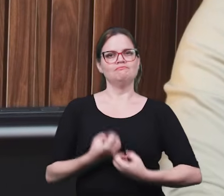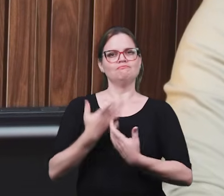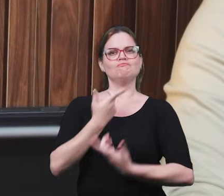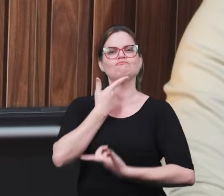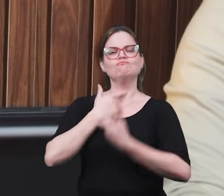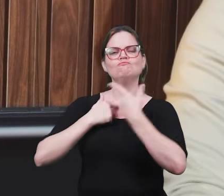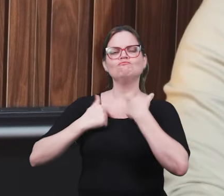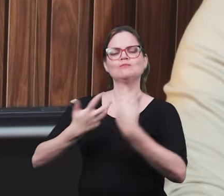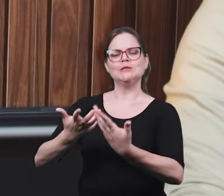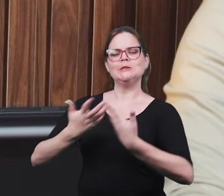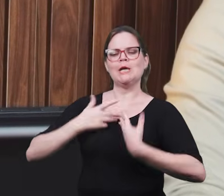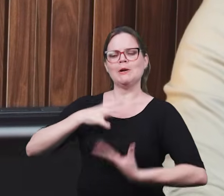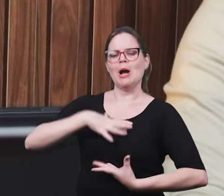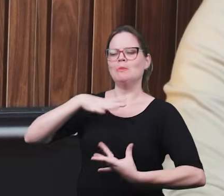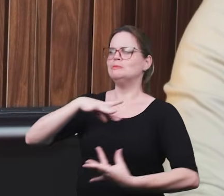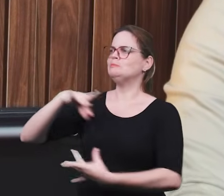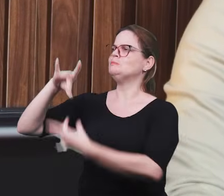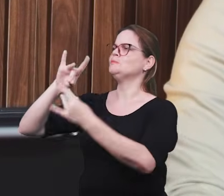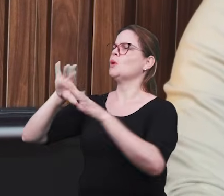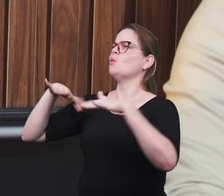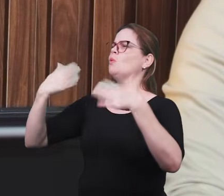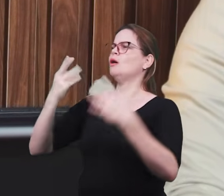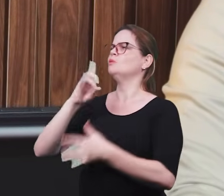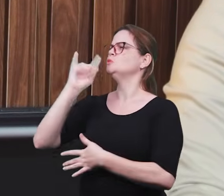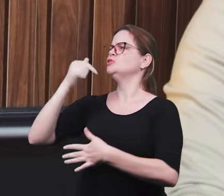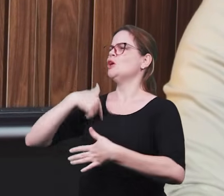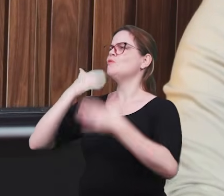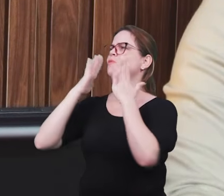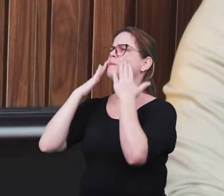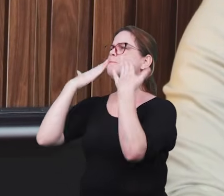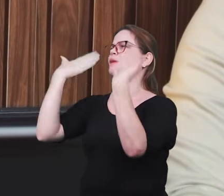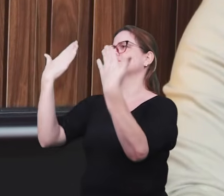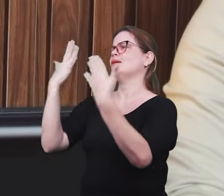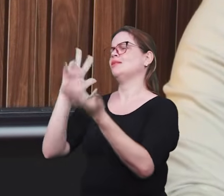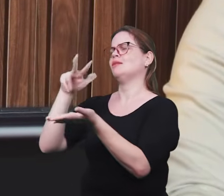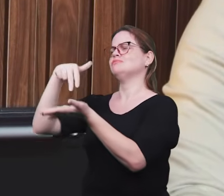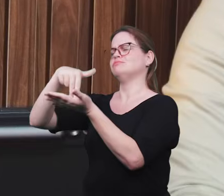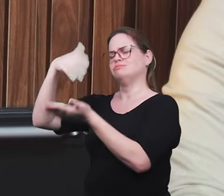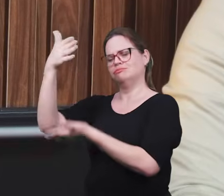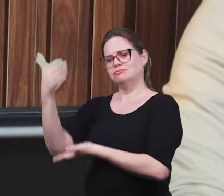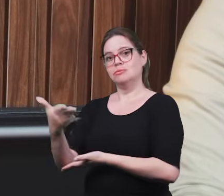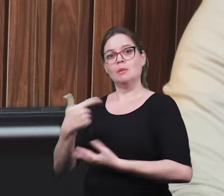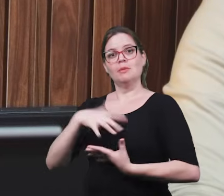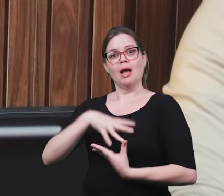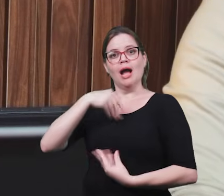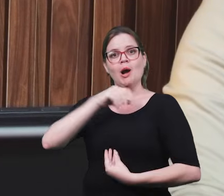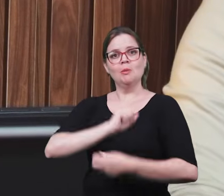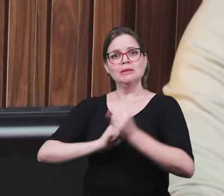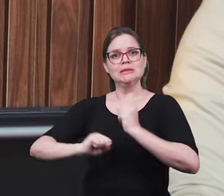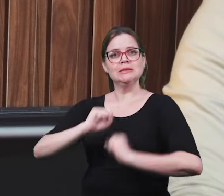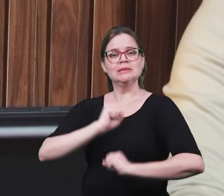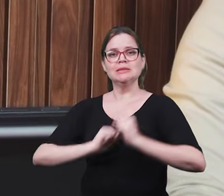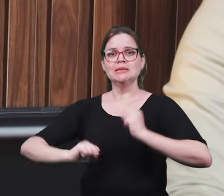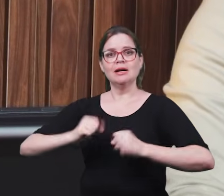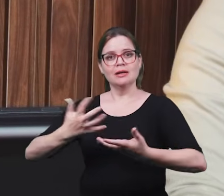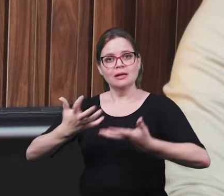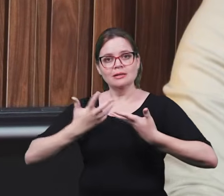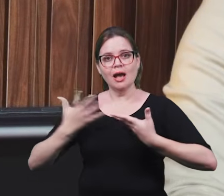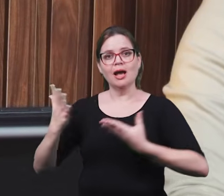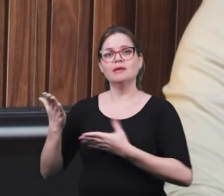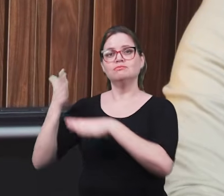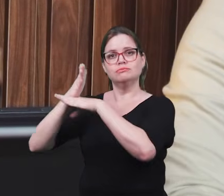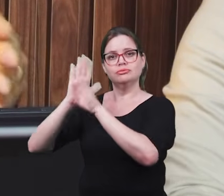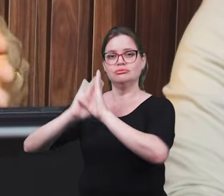esse desejo, essa vontade, né? Quando eu vou me apresentar? E a alma está pulsando por isso. Então nós